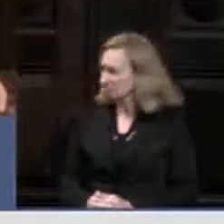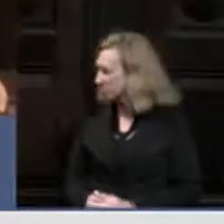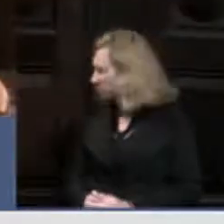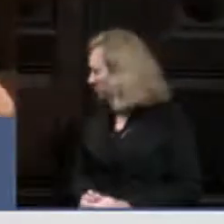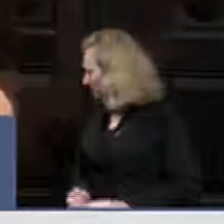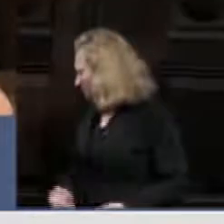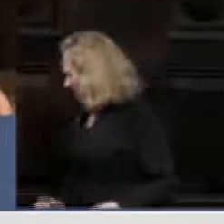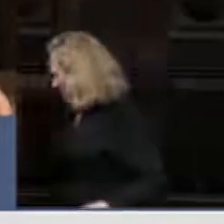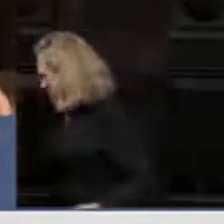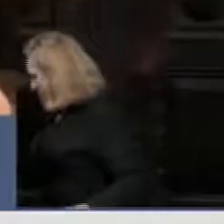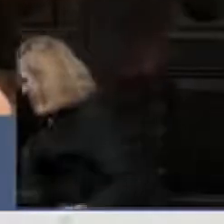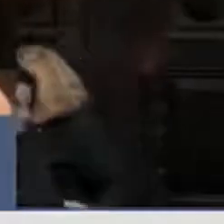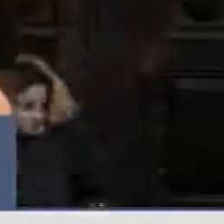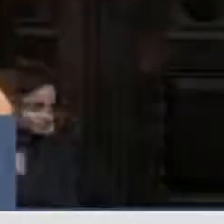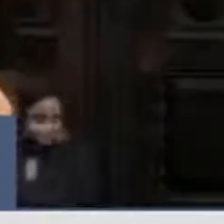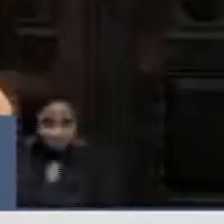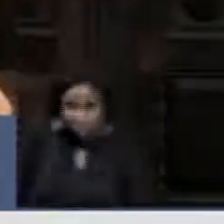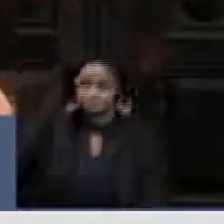E eu quero dizer com isso